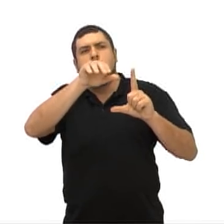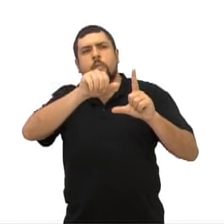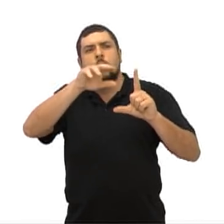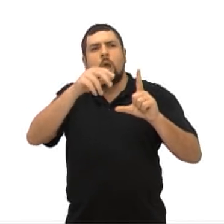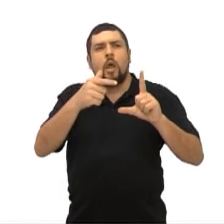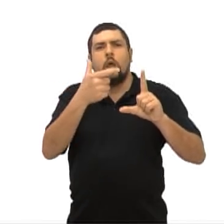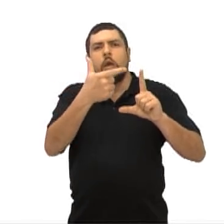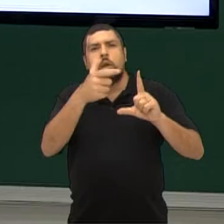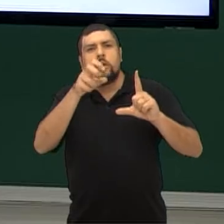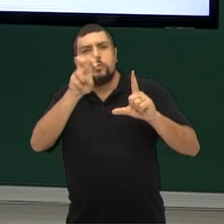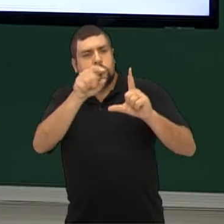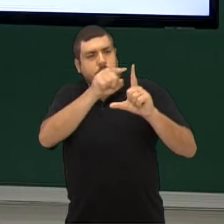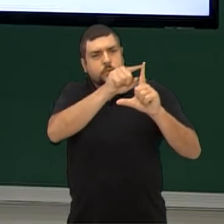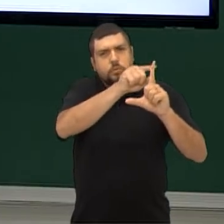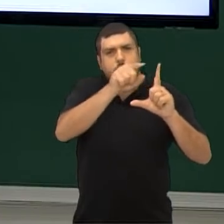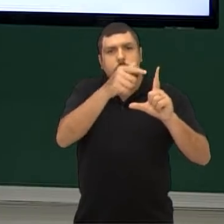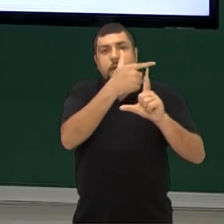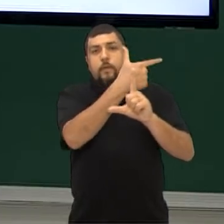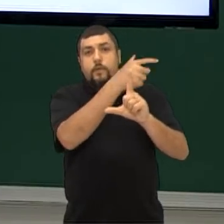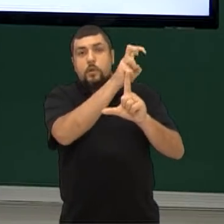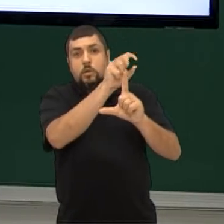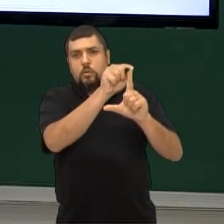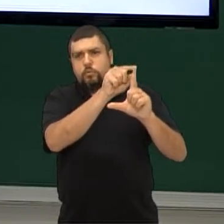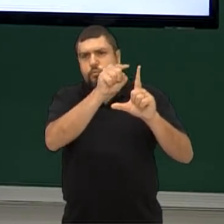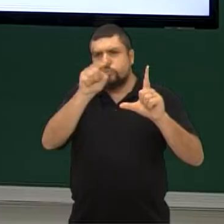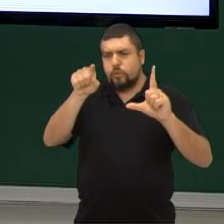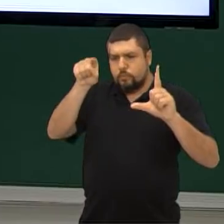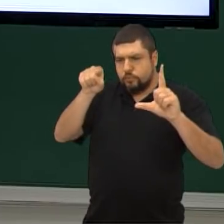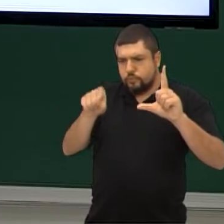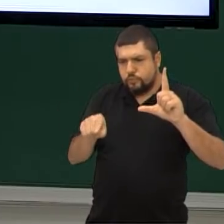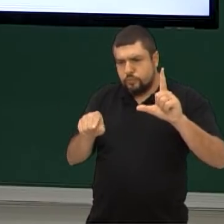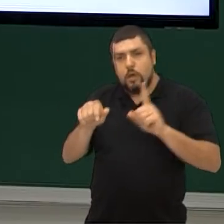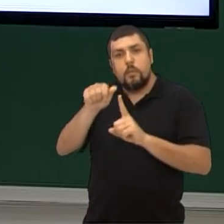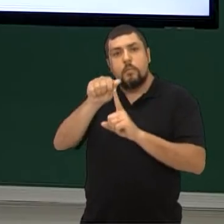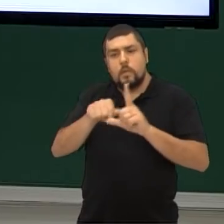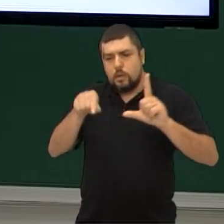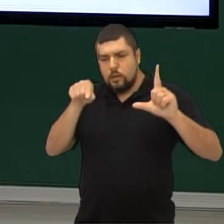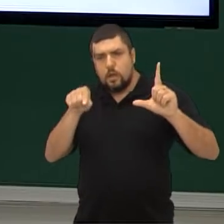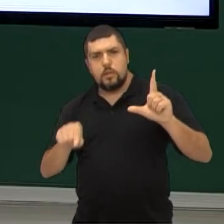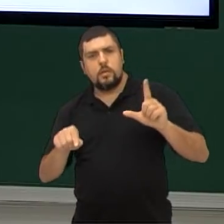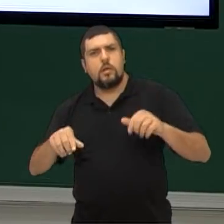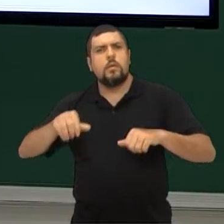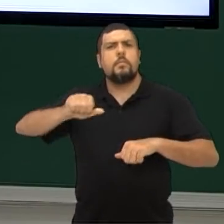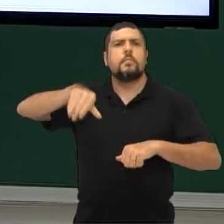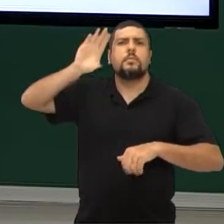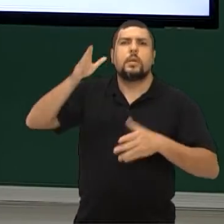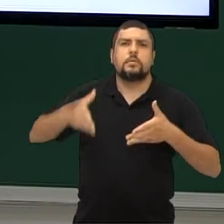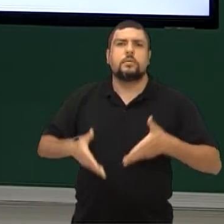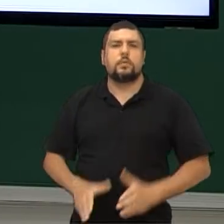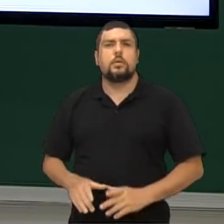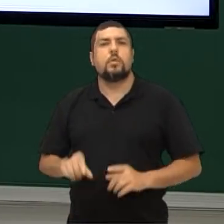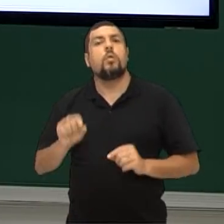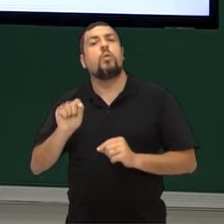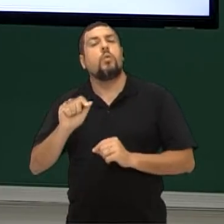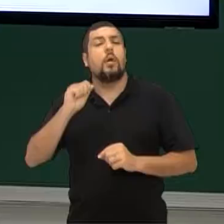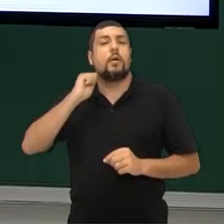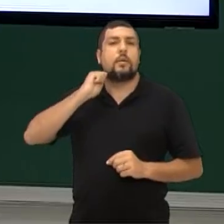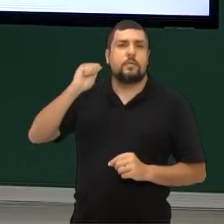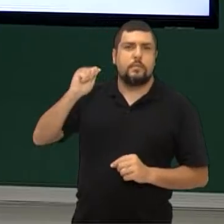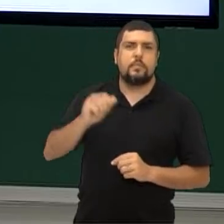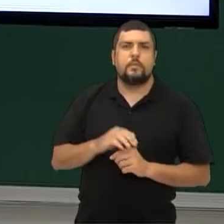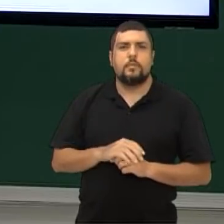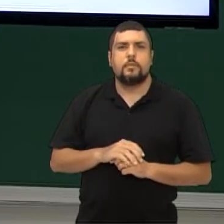tabela aqui. O mês que tivesse 25 nascimentos seria o mês que teve mais nascimentos. Nesse caso, abril. Abril